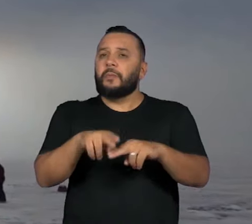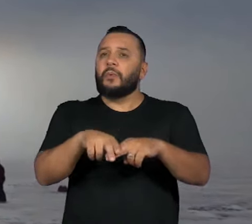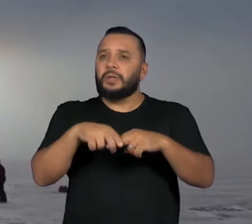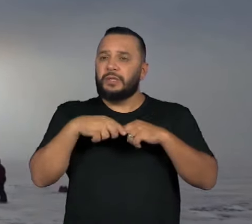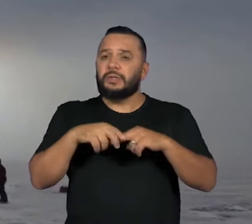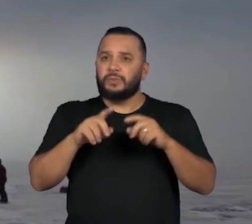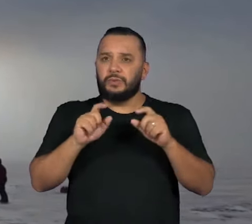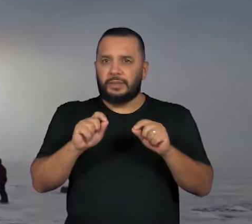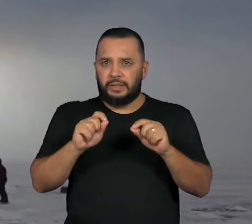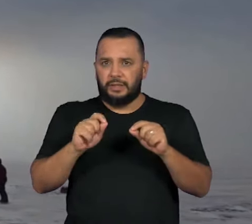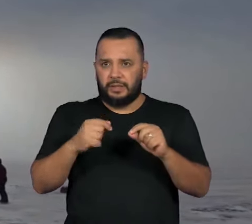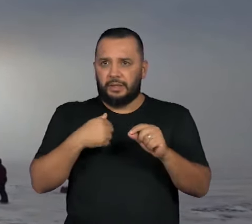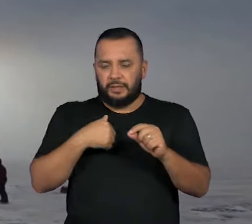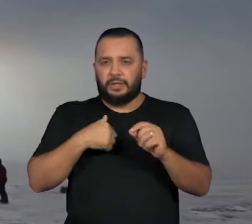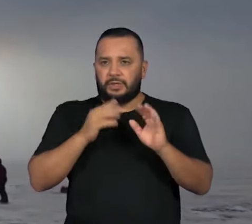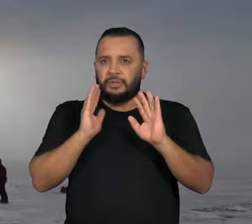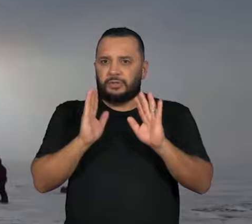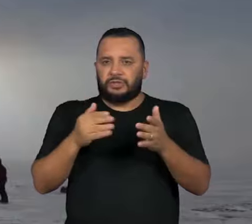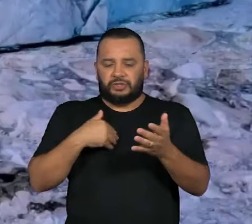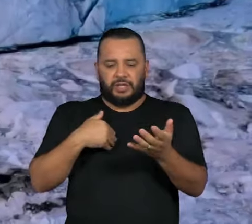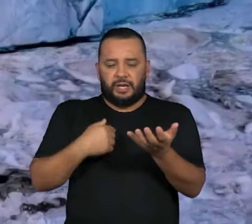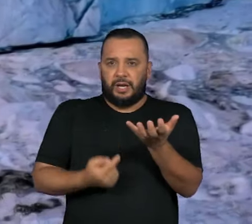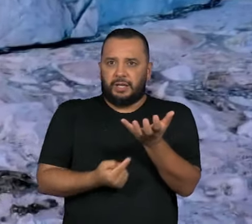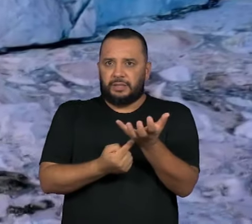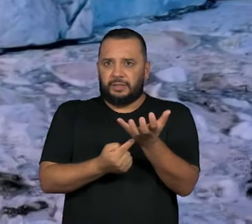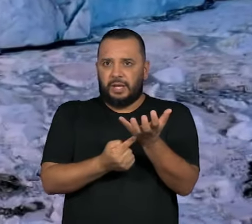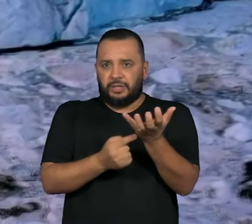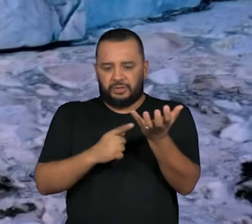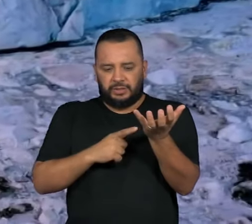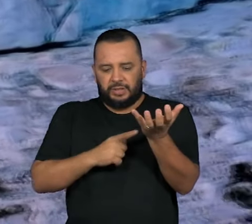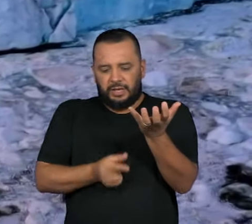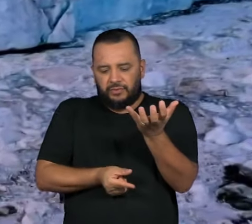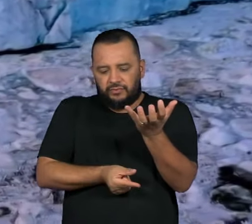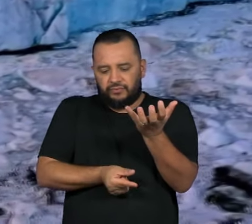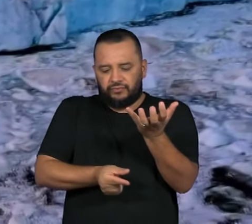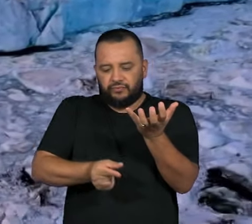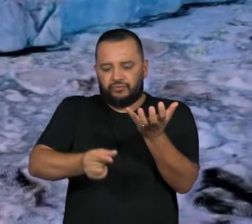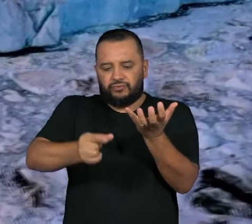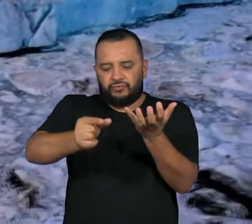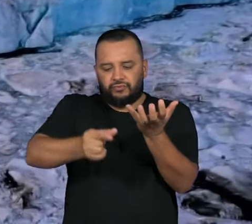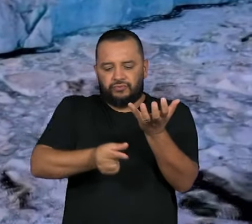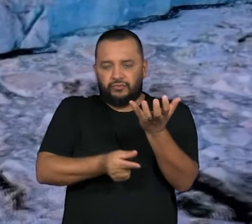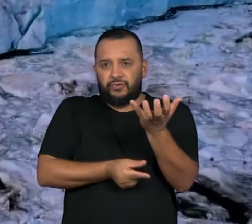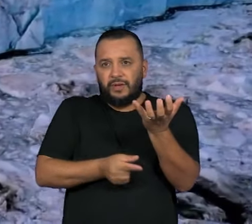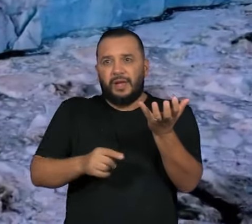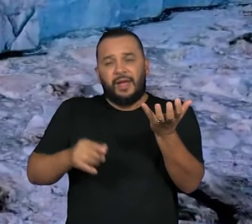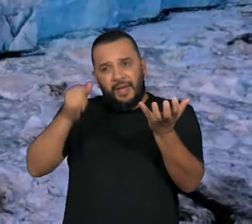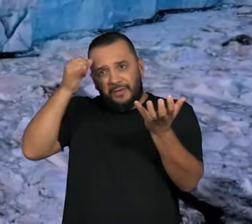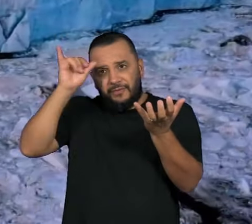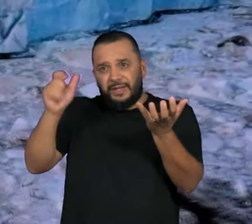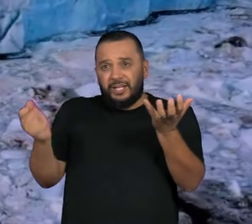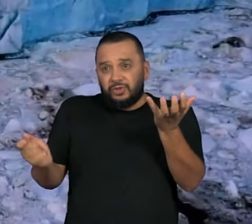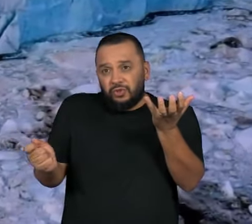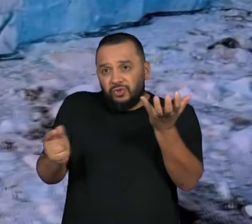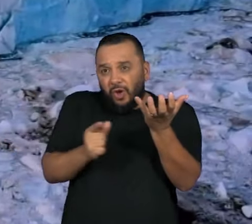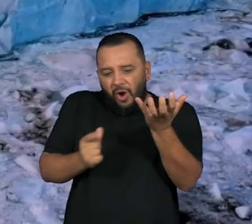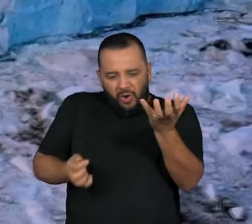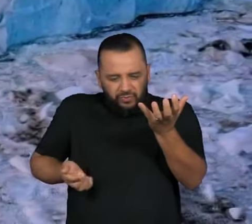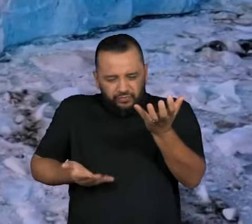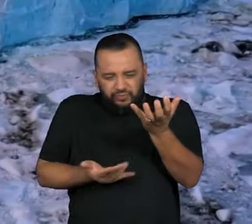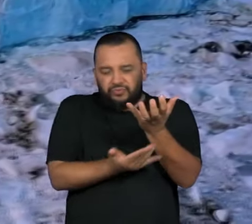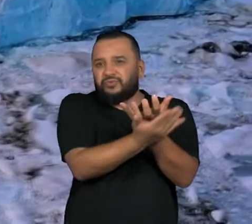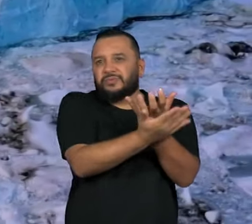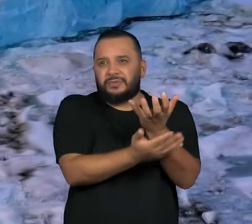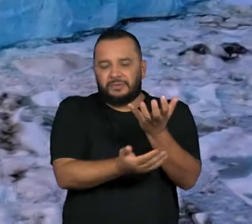Antártica sobre o continente antártico e limita a propagação desse buraco de ozônio